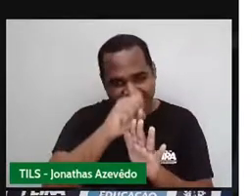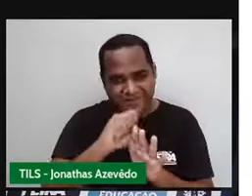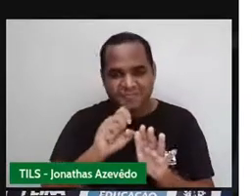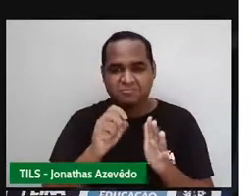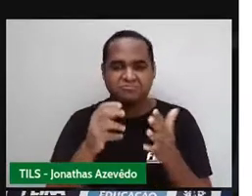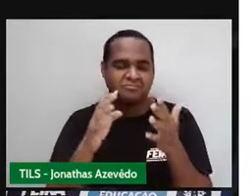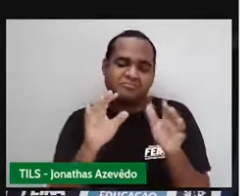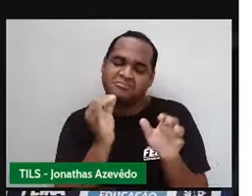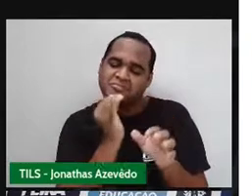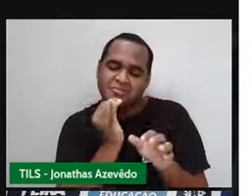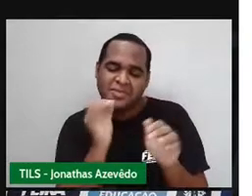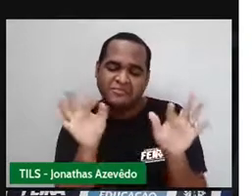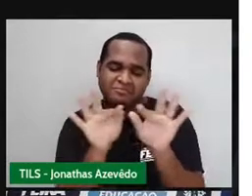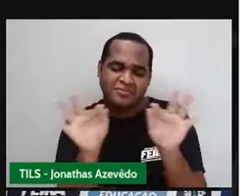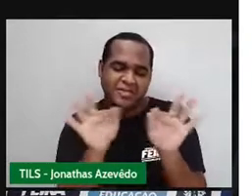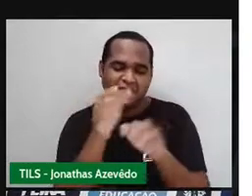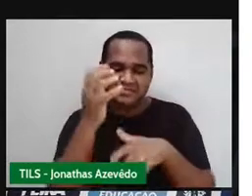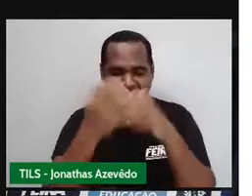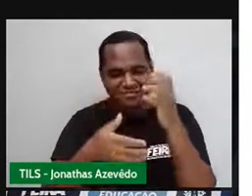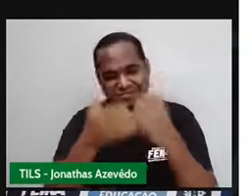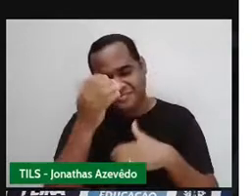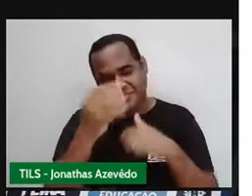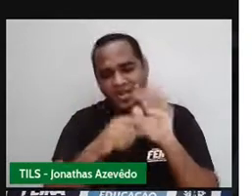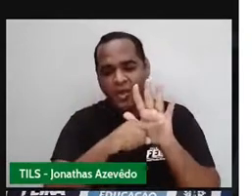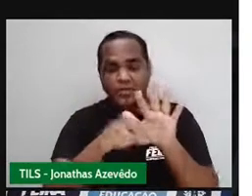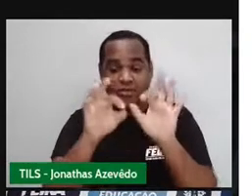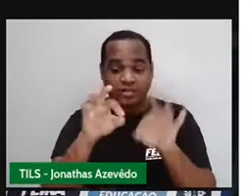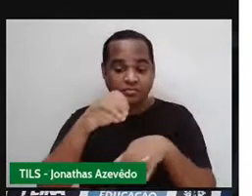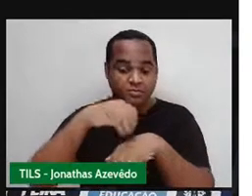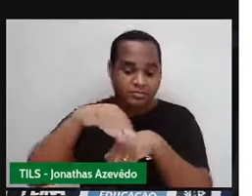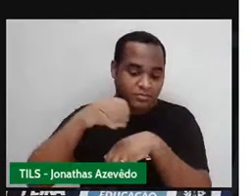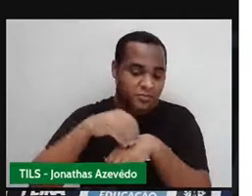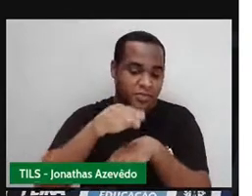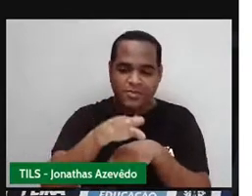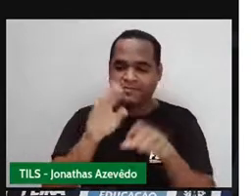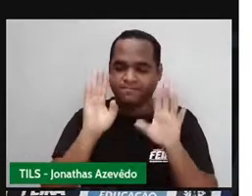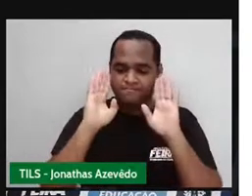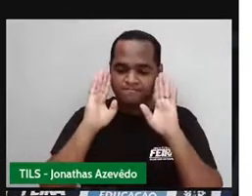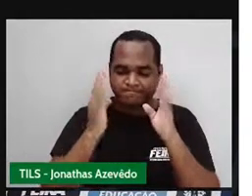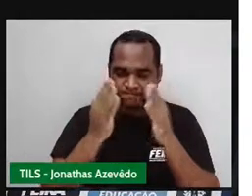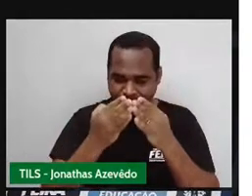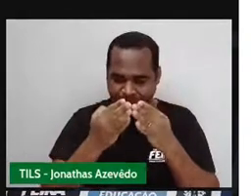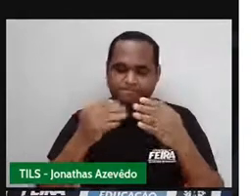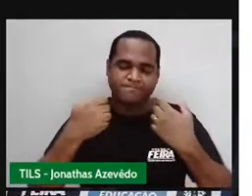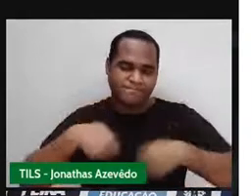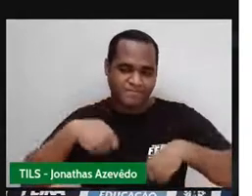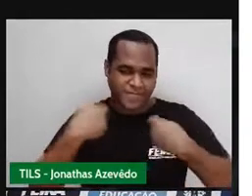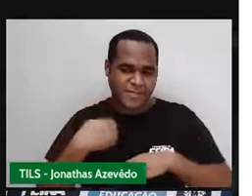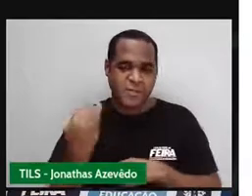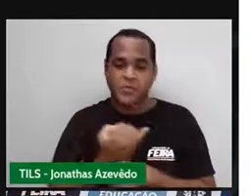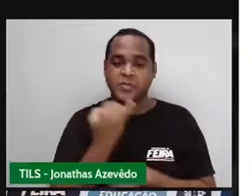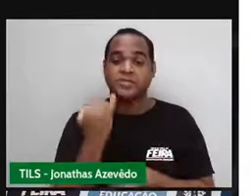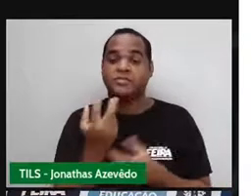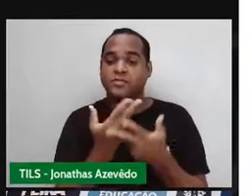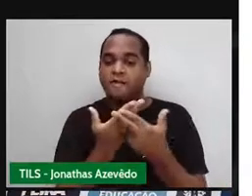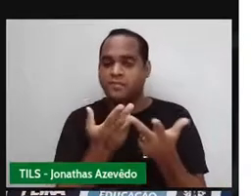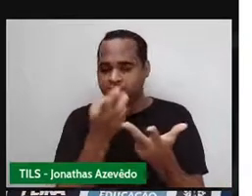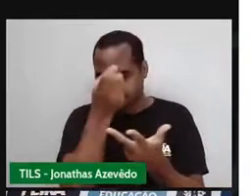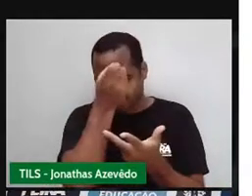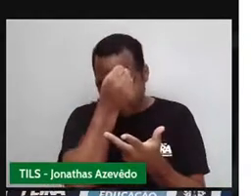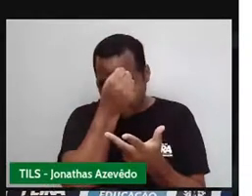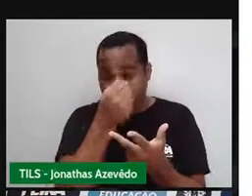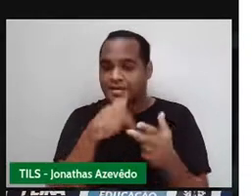a verdade é uma coisa simples certo basta a gente tá aí focado focada né querendo cada vez mais